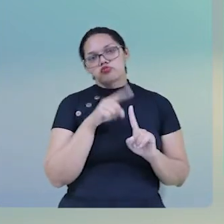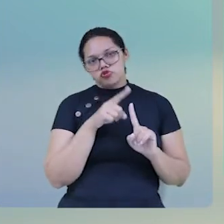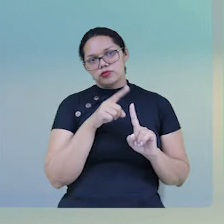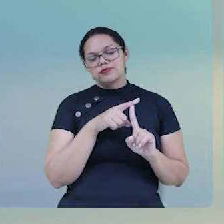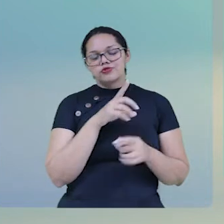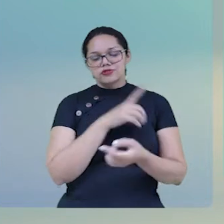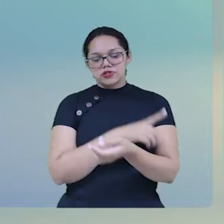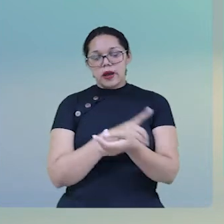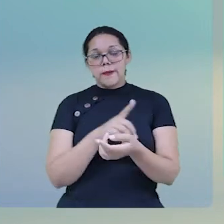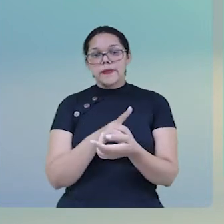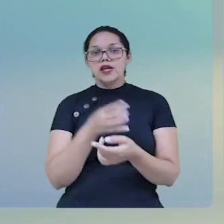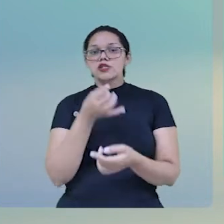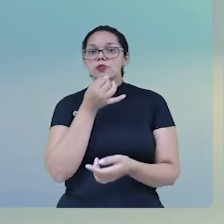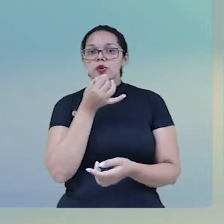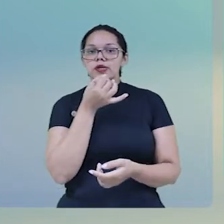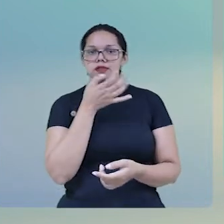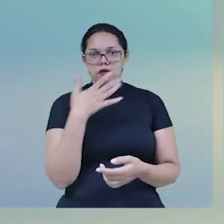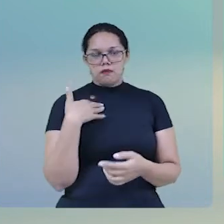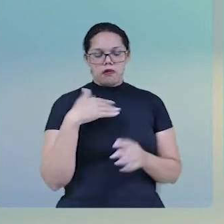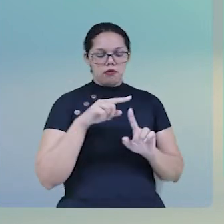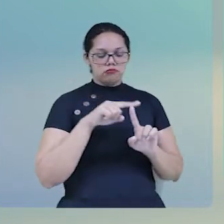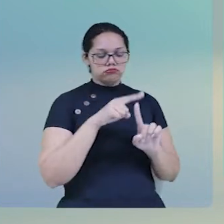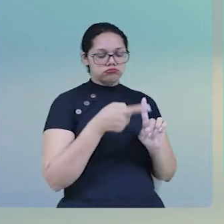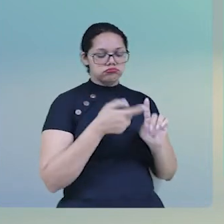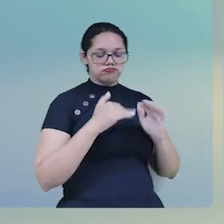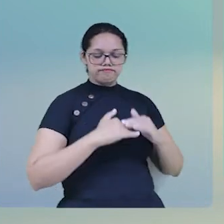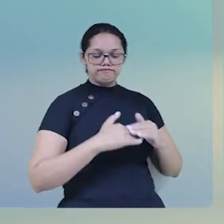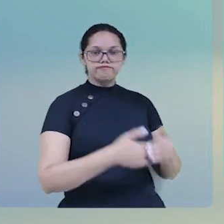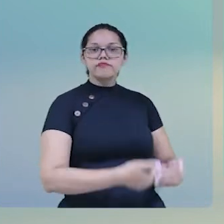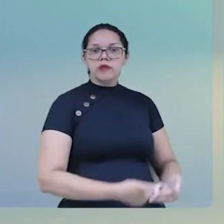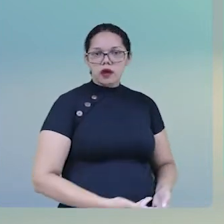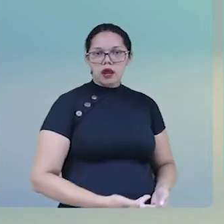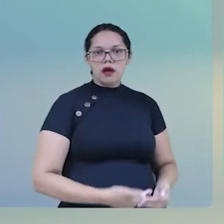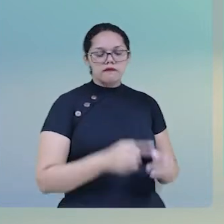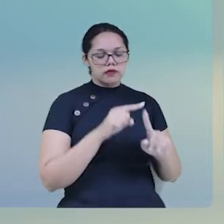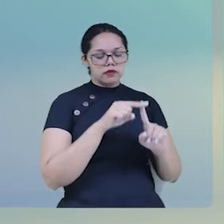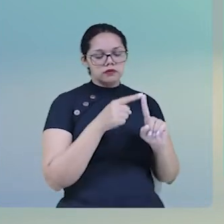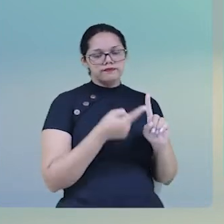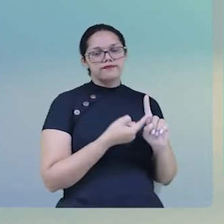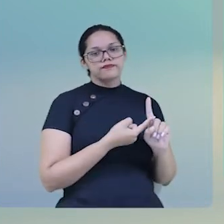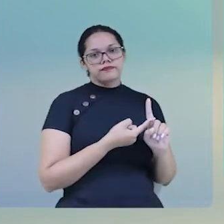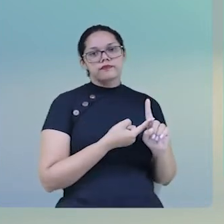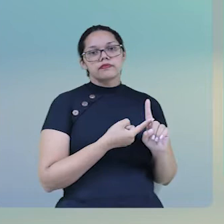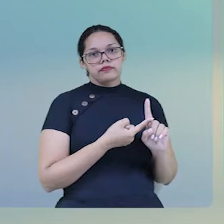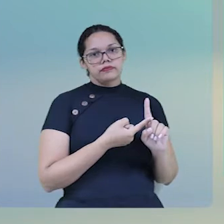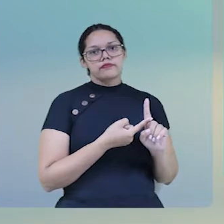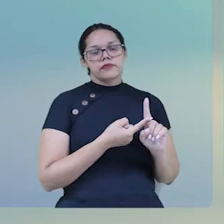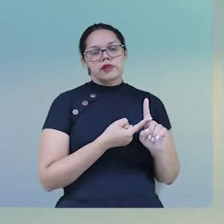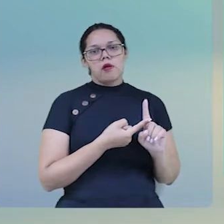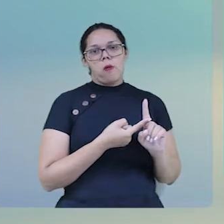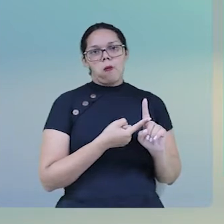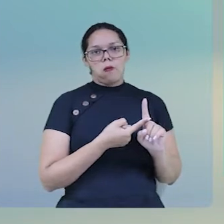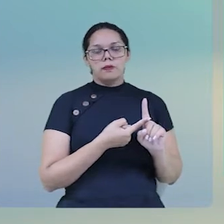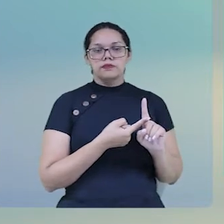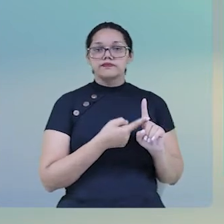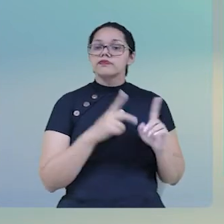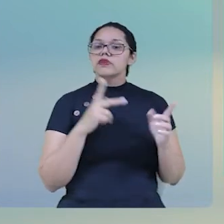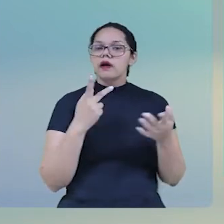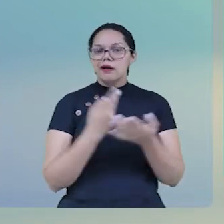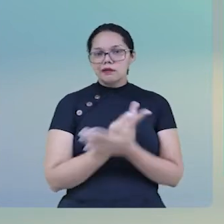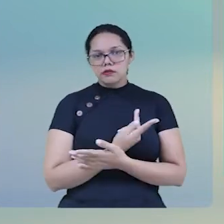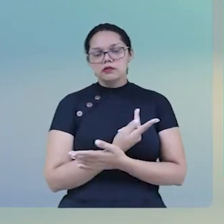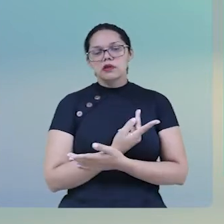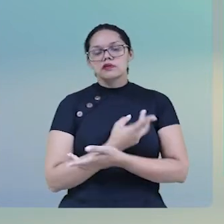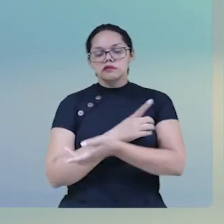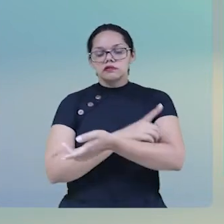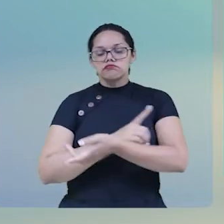tipo de diabetes, é aquela diabetes em que eu adquiro no momento que eu estou ali grávida, no momento que você